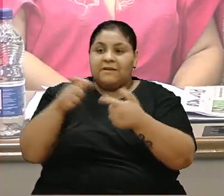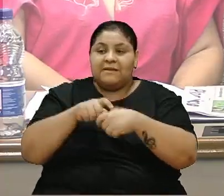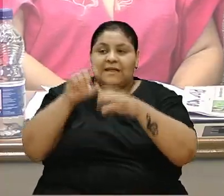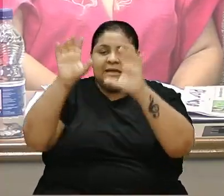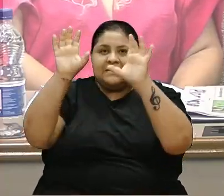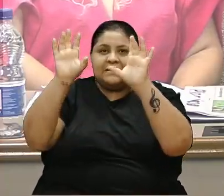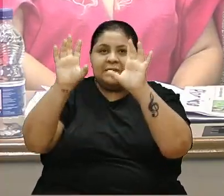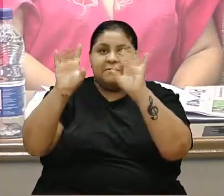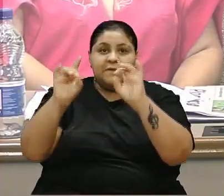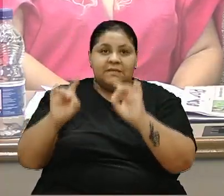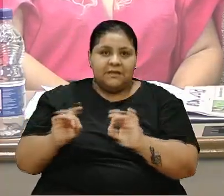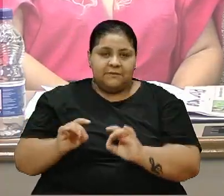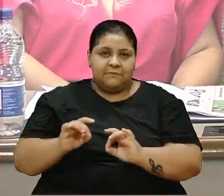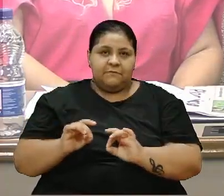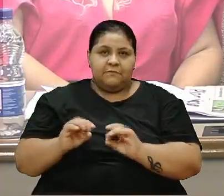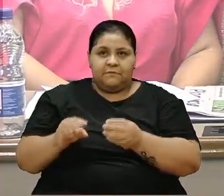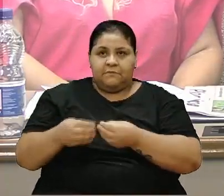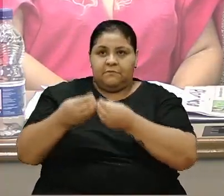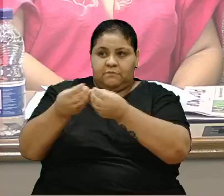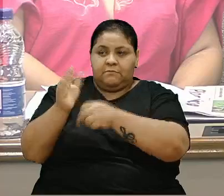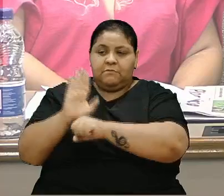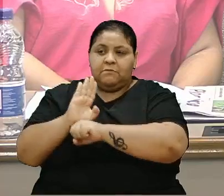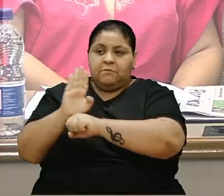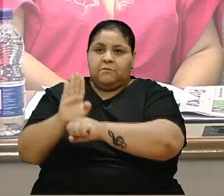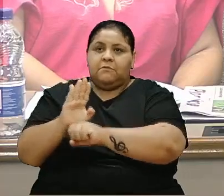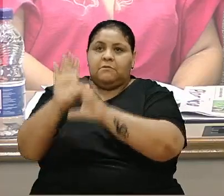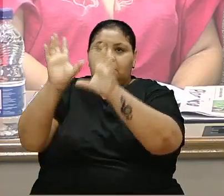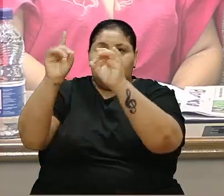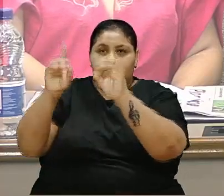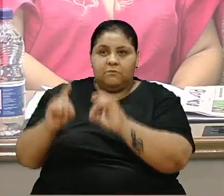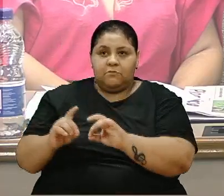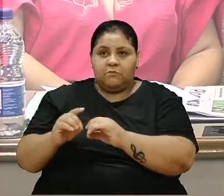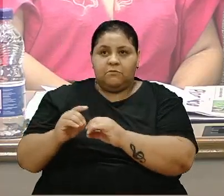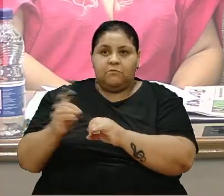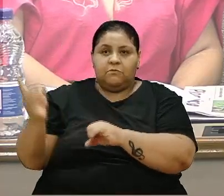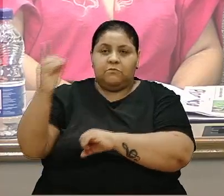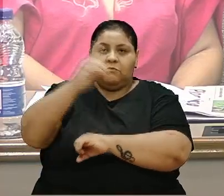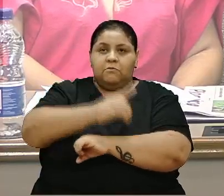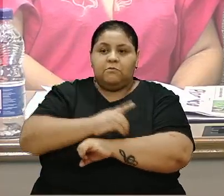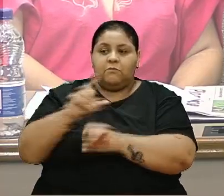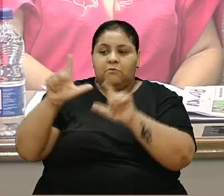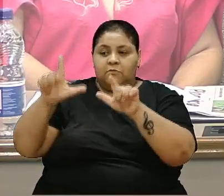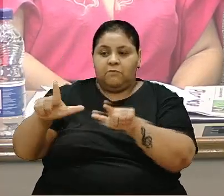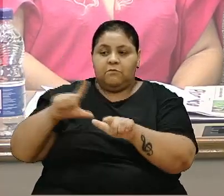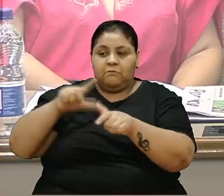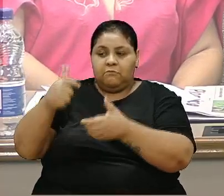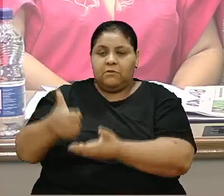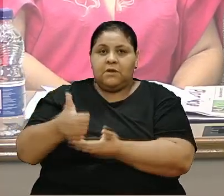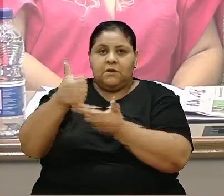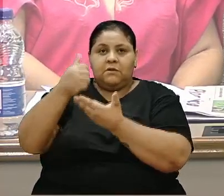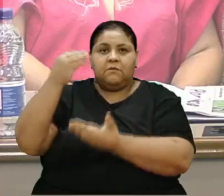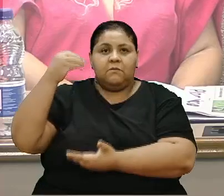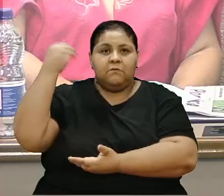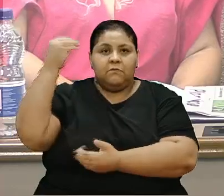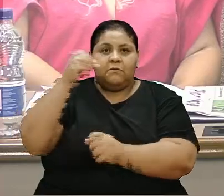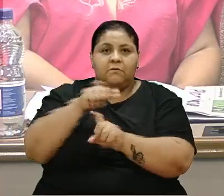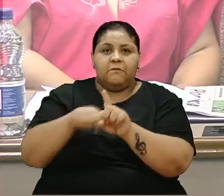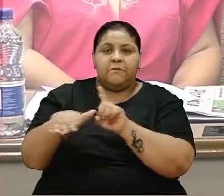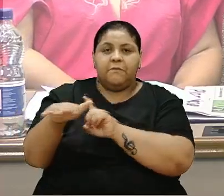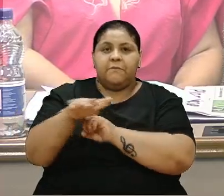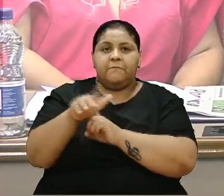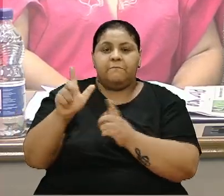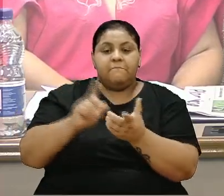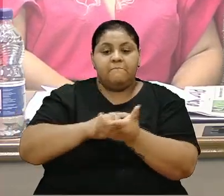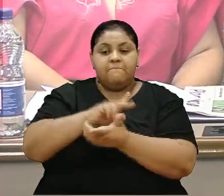especiais, oferecendo assistência especializada durante o dia. O local proporciona, então, suporte psicológico, social e